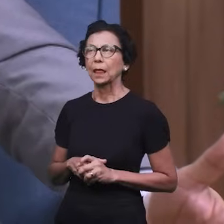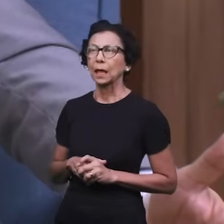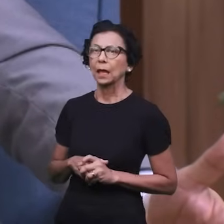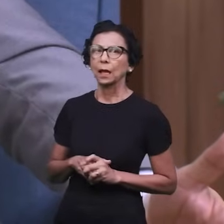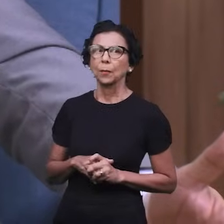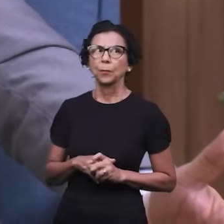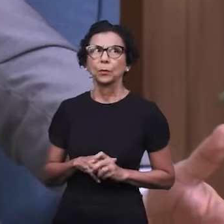imaginar